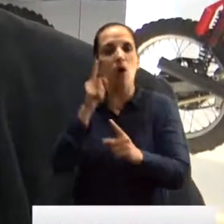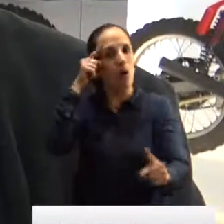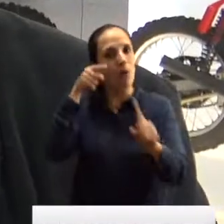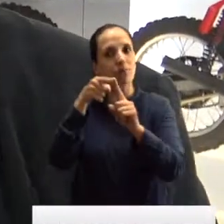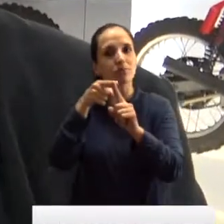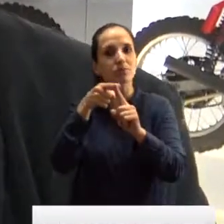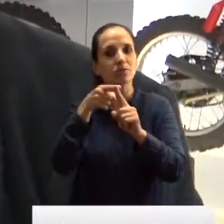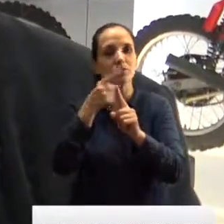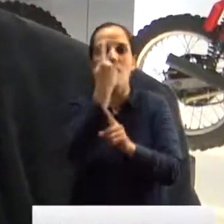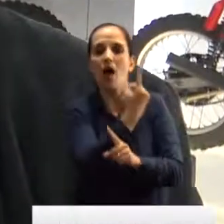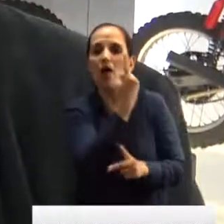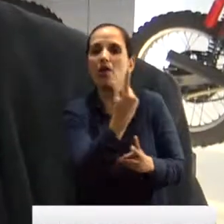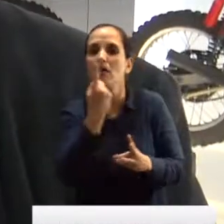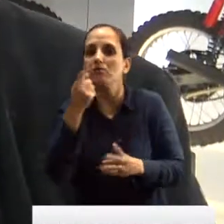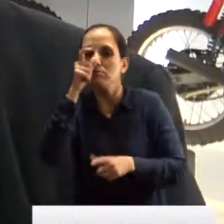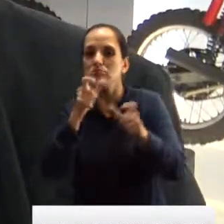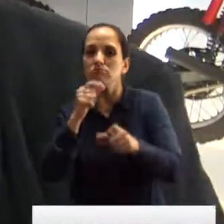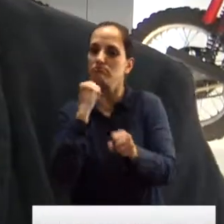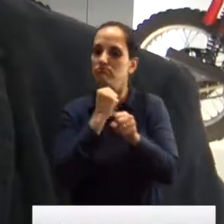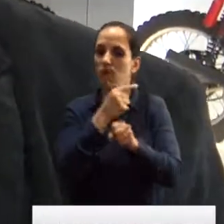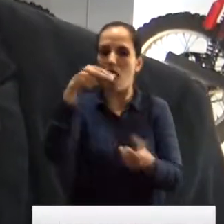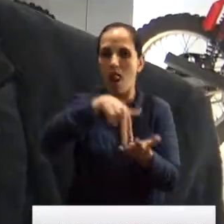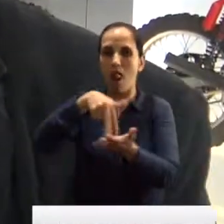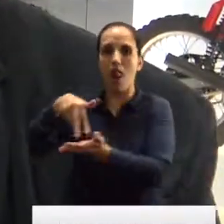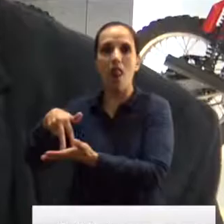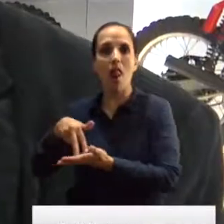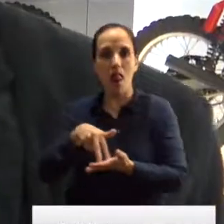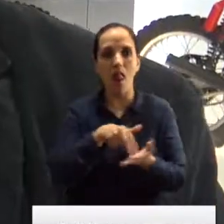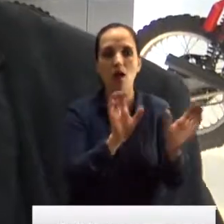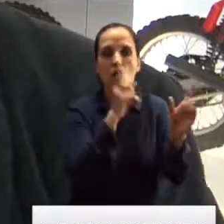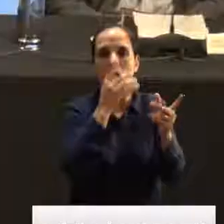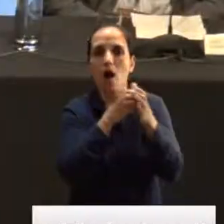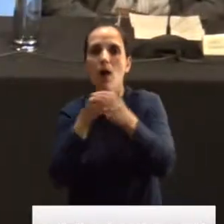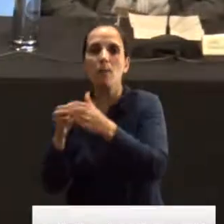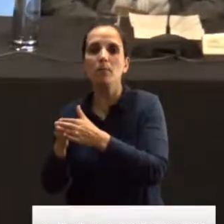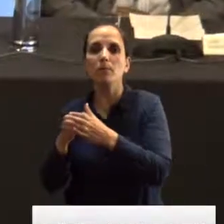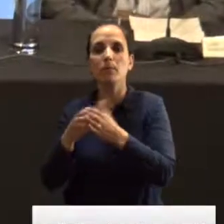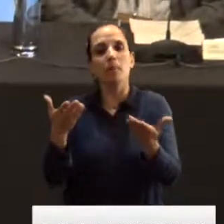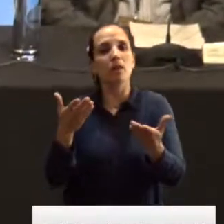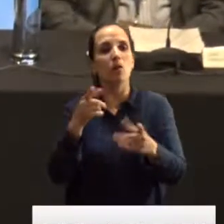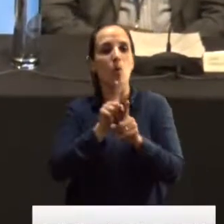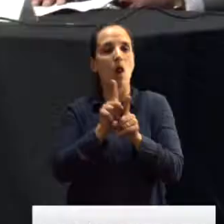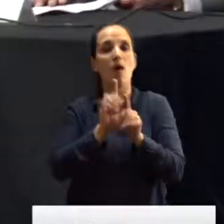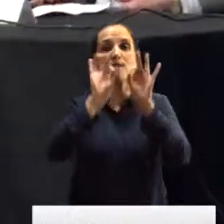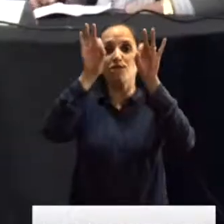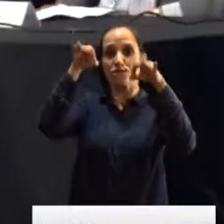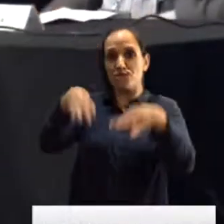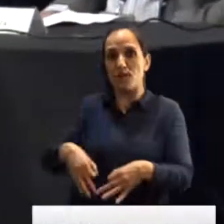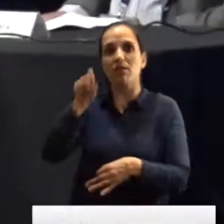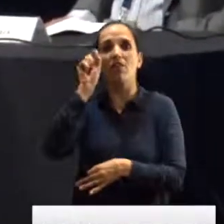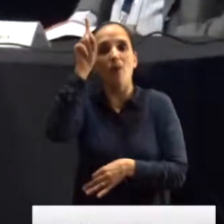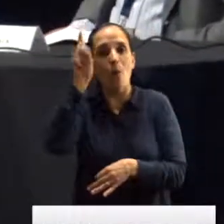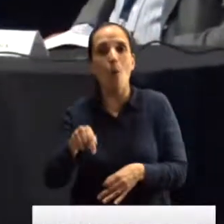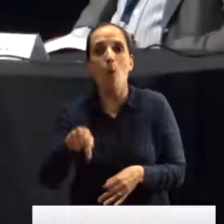que cada pessoa, trabalhador presente ou cada convidado que esteja presente, no fundo, que no final do dia de hoje, que